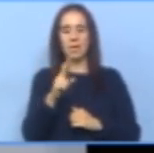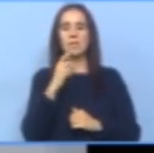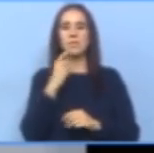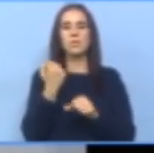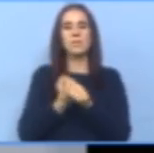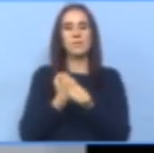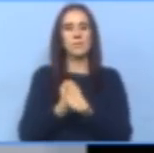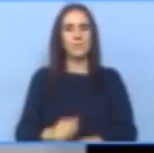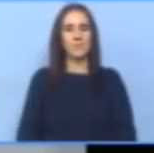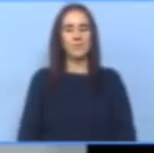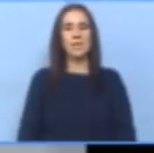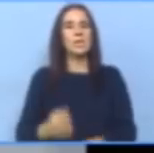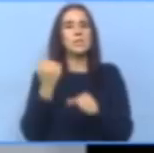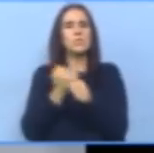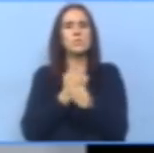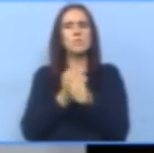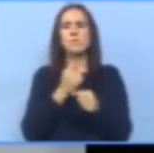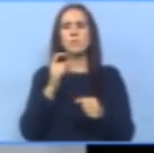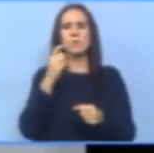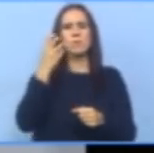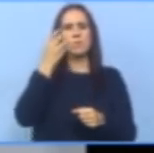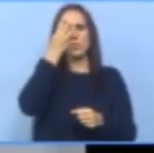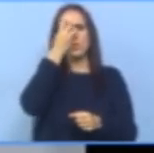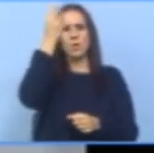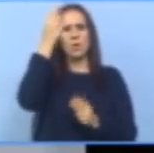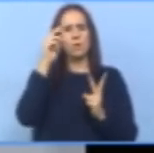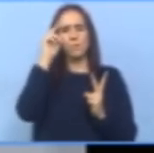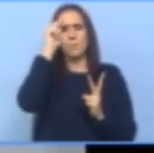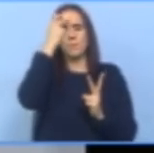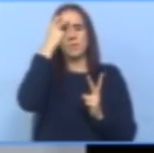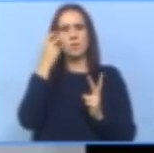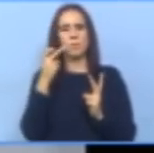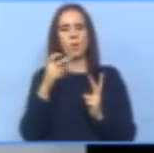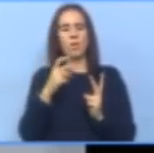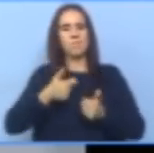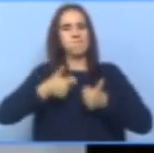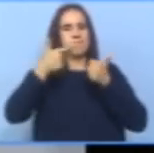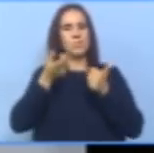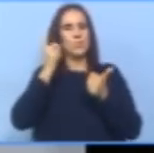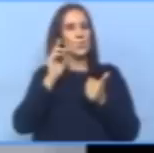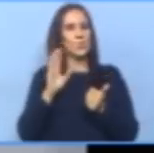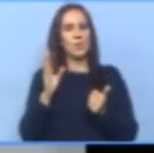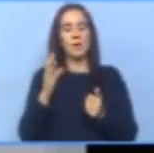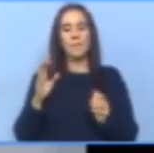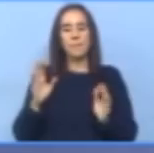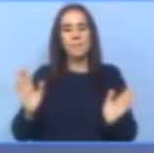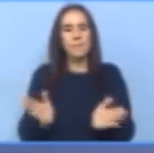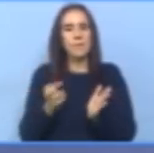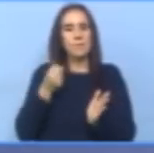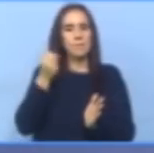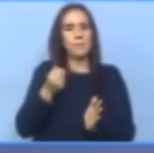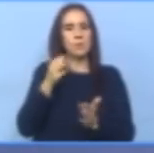não podia ser o serviço do rei, podia ser o serviço do príncipe, podia ser o serviço do sacerdote. Não, é o serviço do pastor, é o